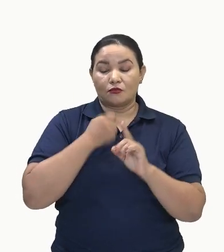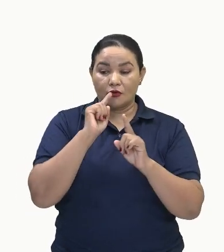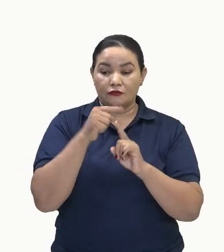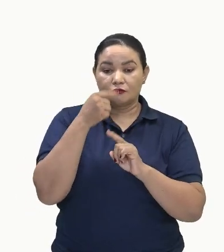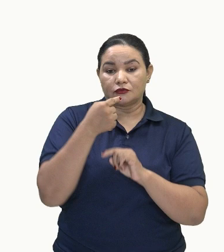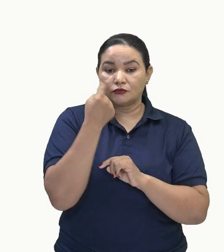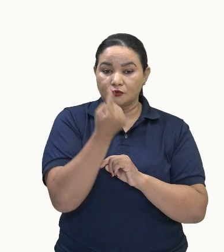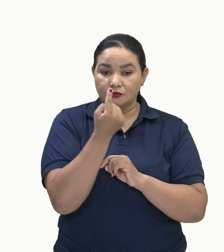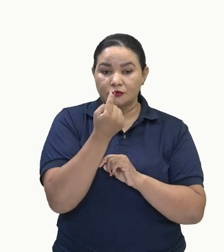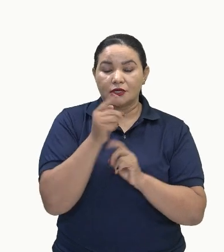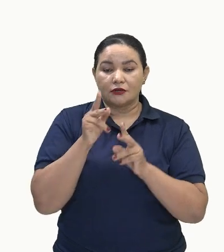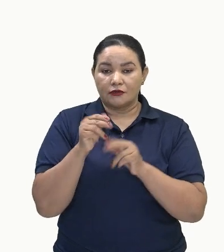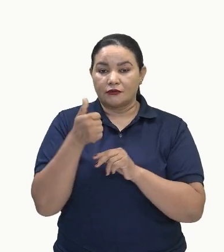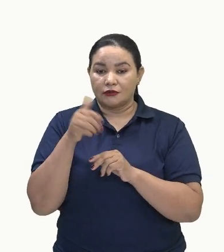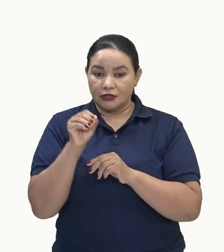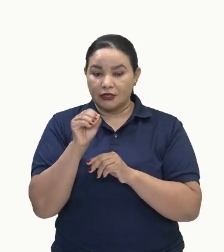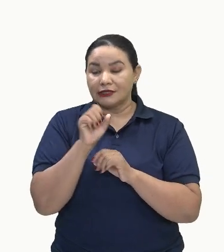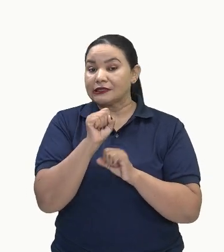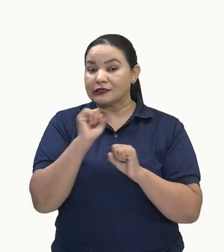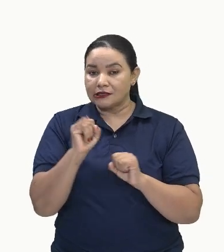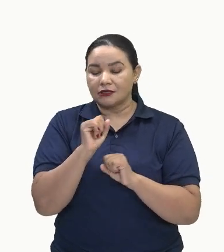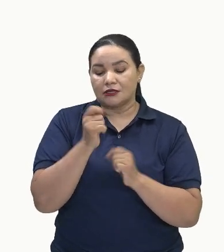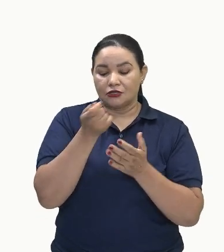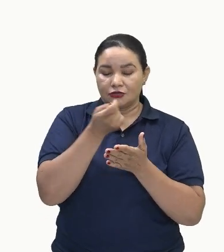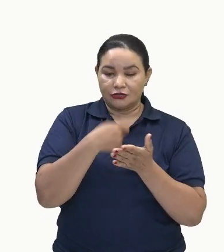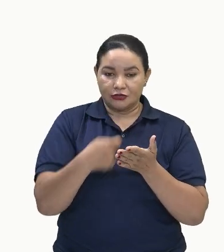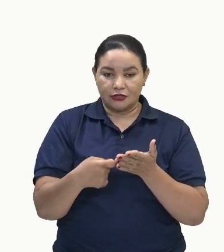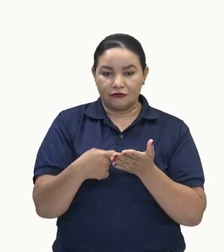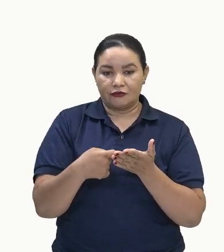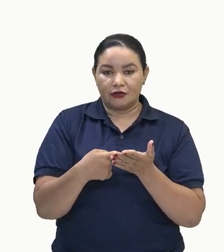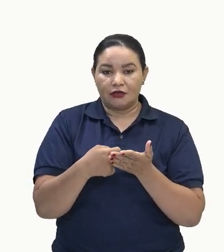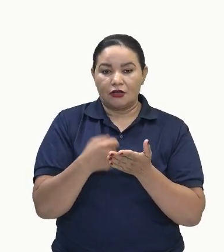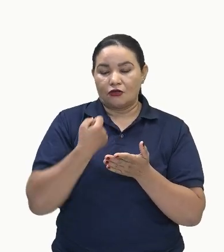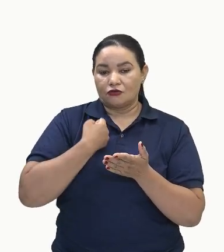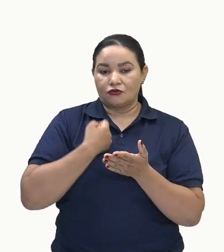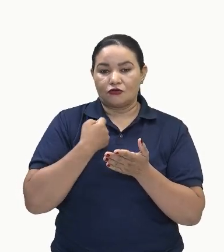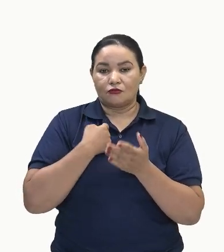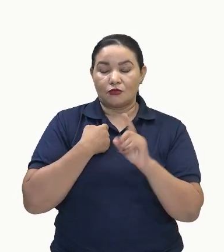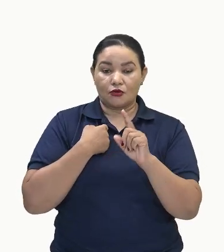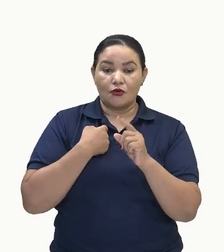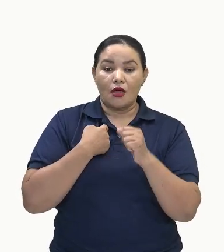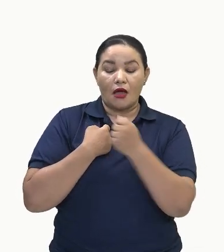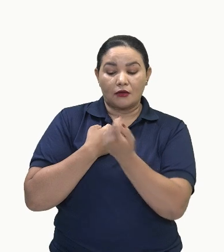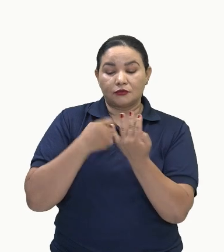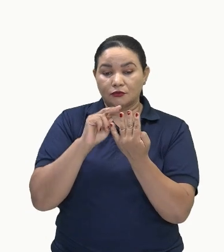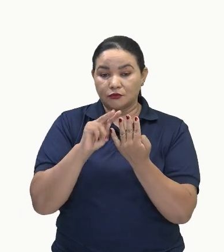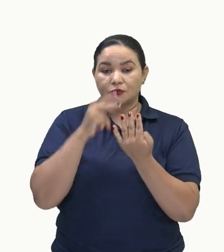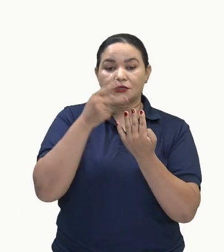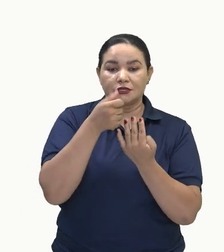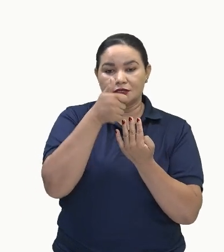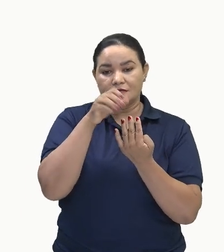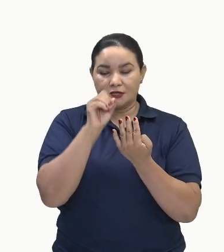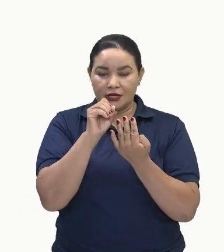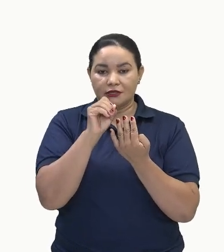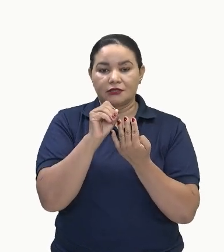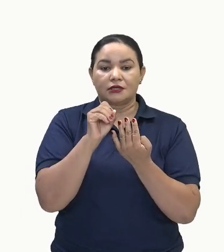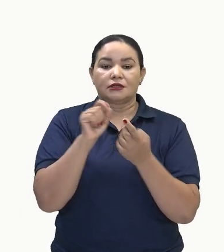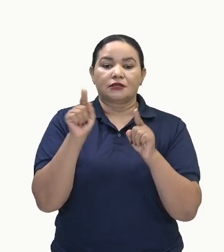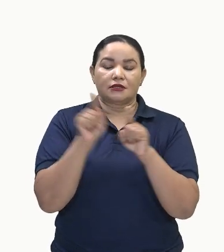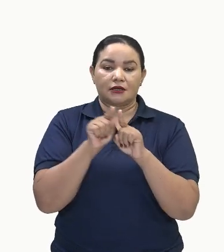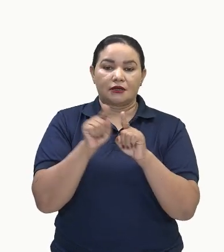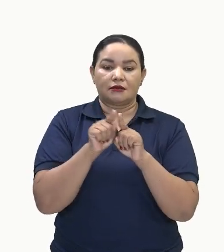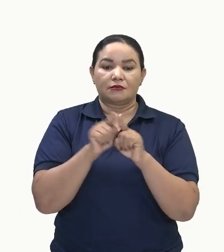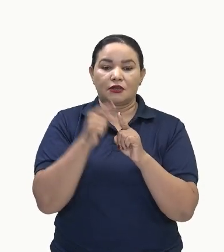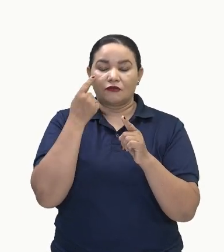10. Além disso, se eu quero escrever um número, né, que está na forma de potência de 10, e basta e ele for um número,